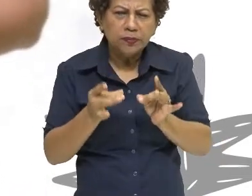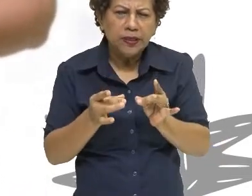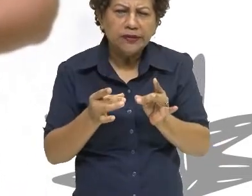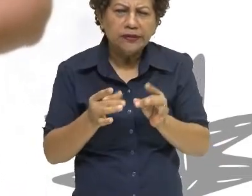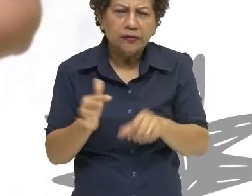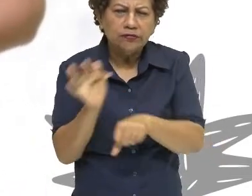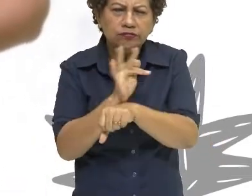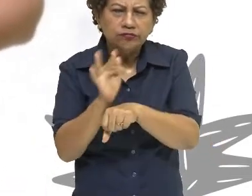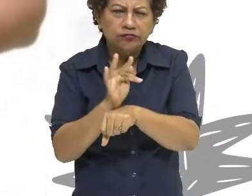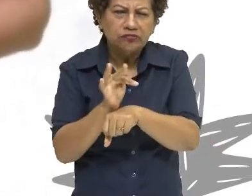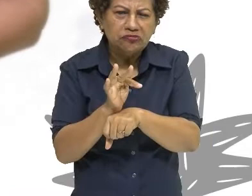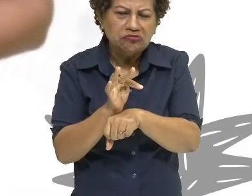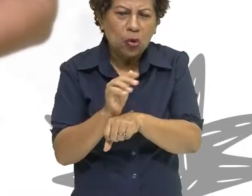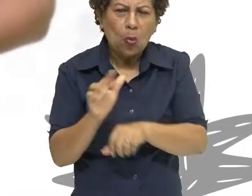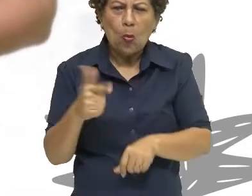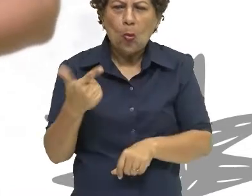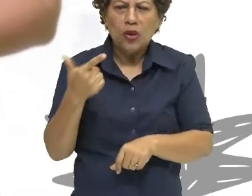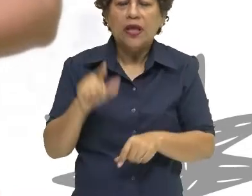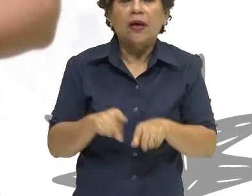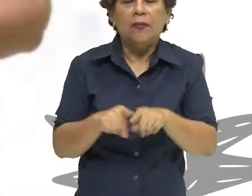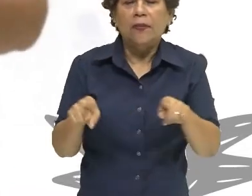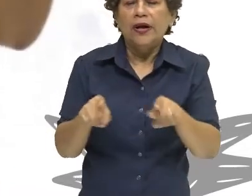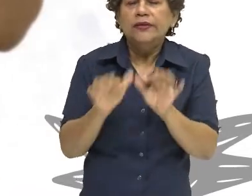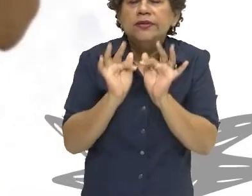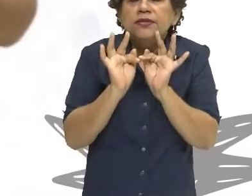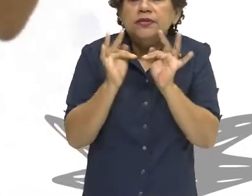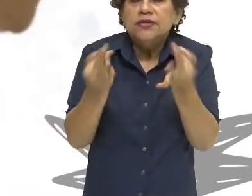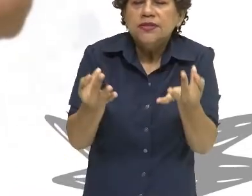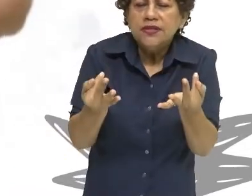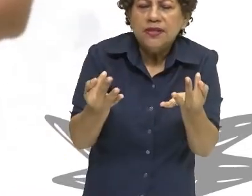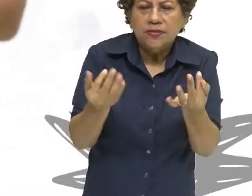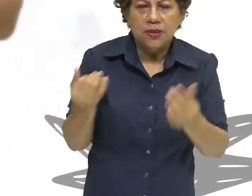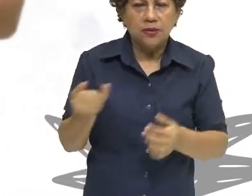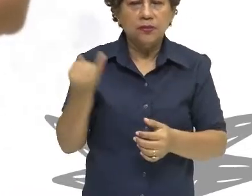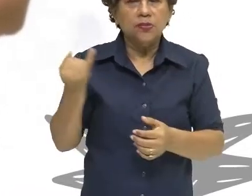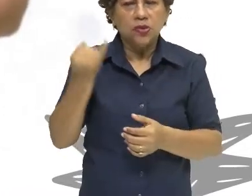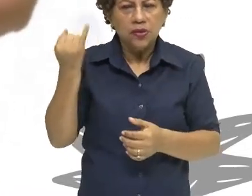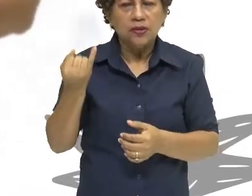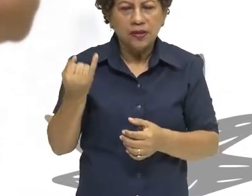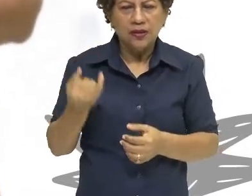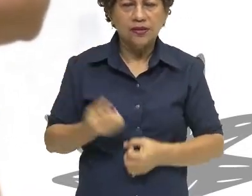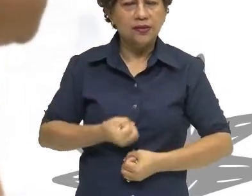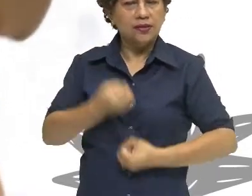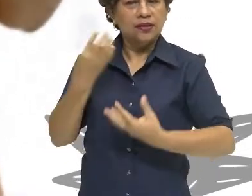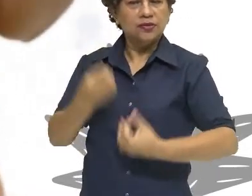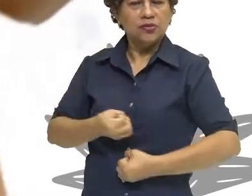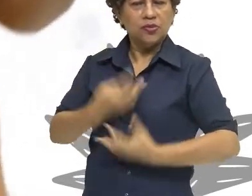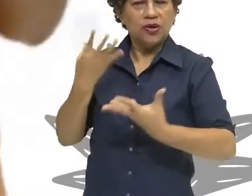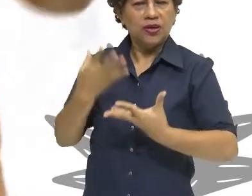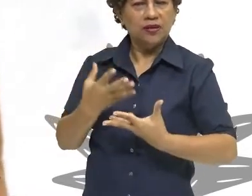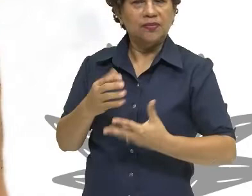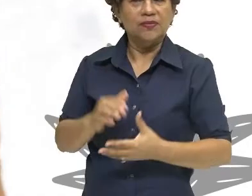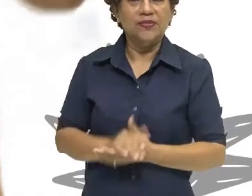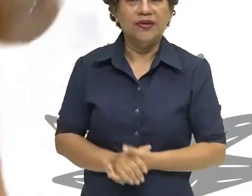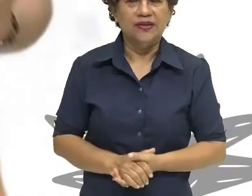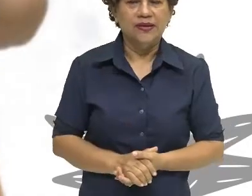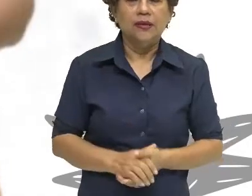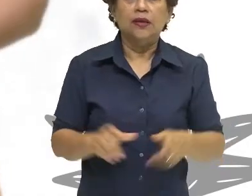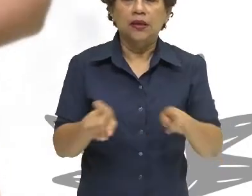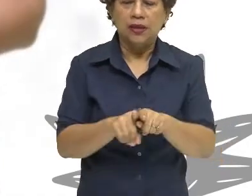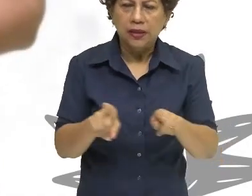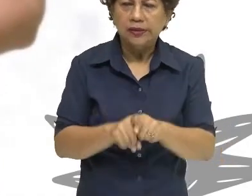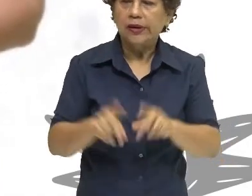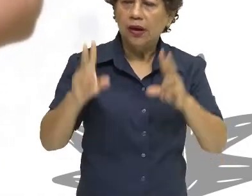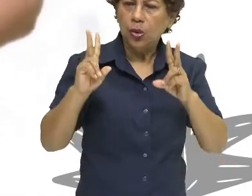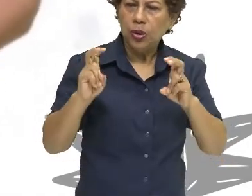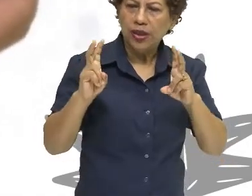que a musicalidade é extremamente importante para o andamento desse poema. Certo, gente? Além de, claro, da temática que